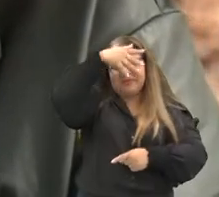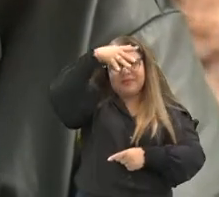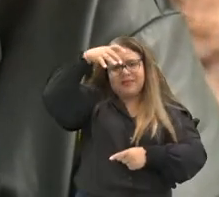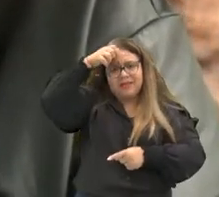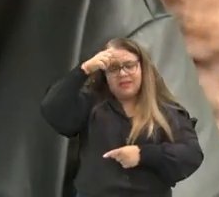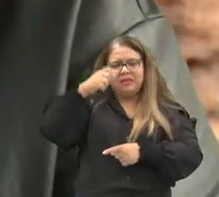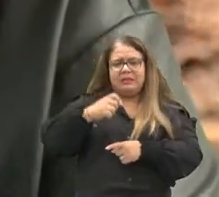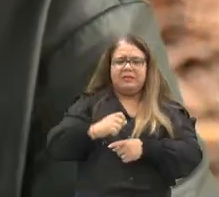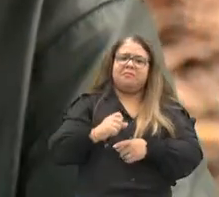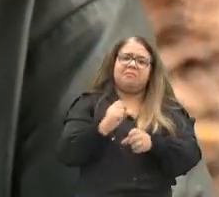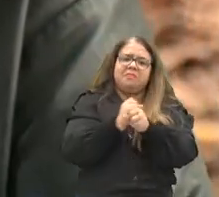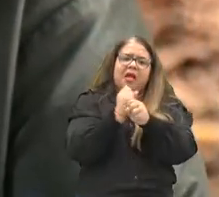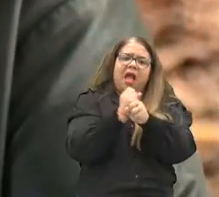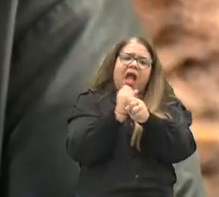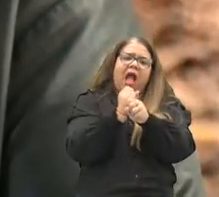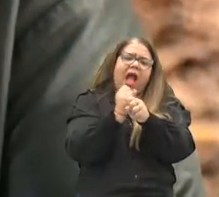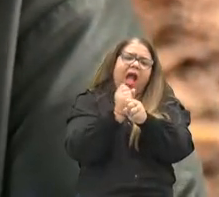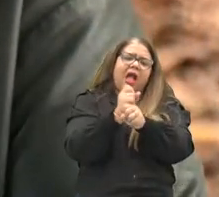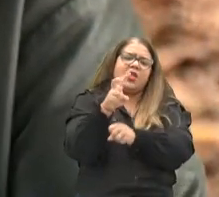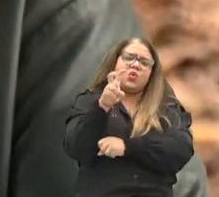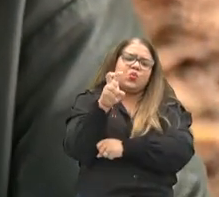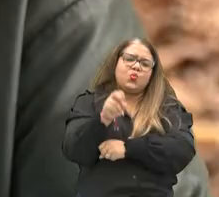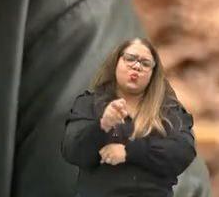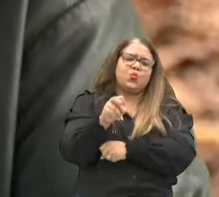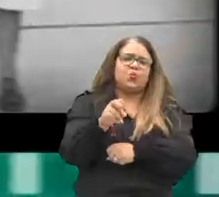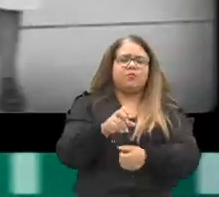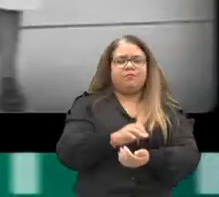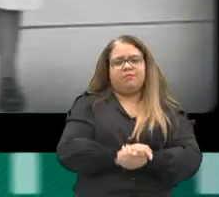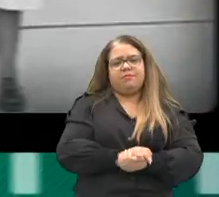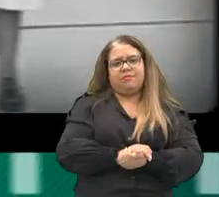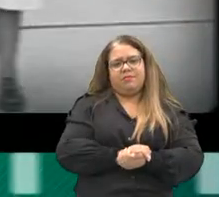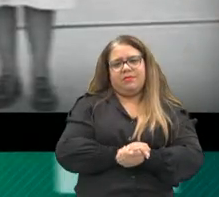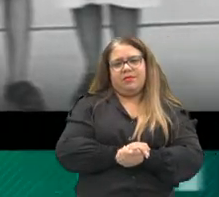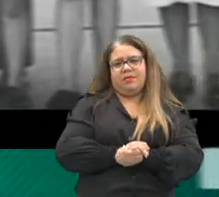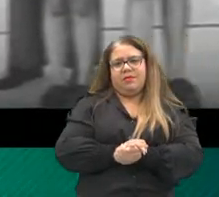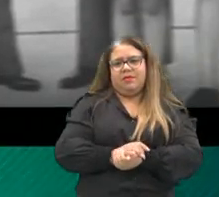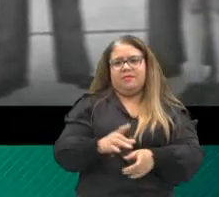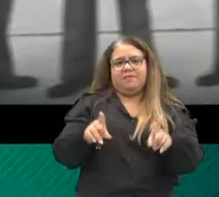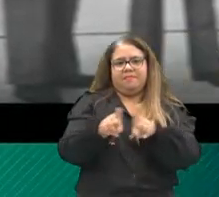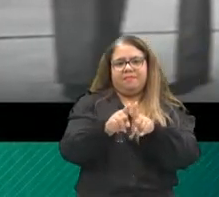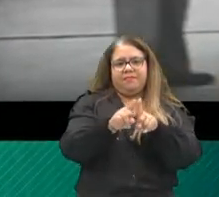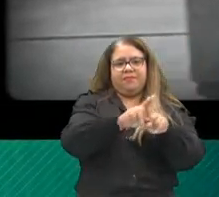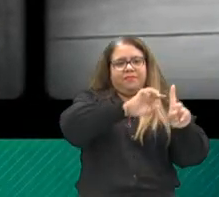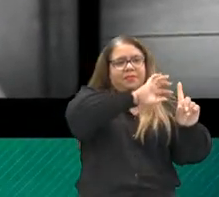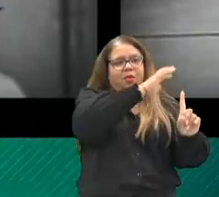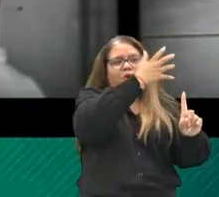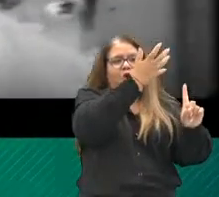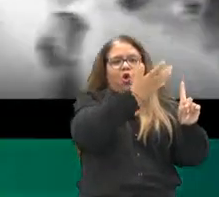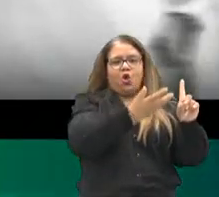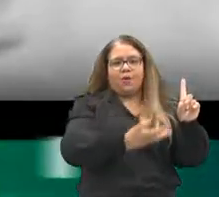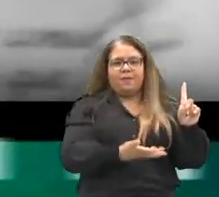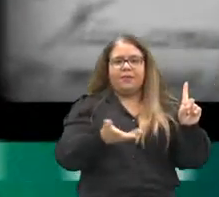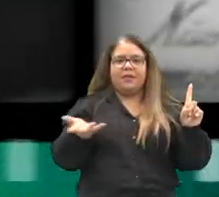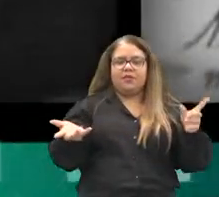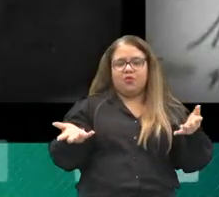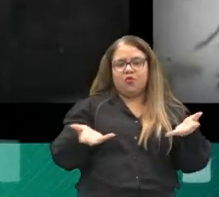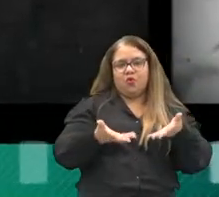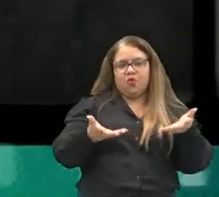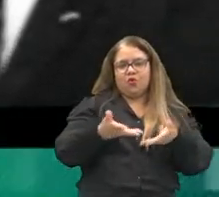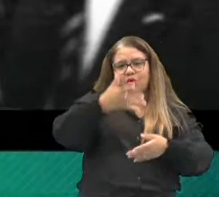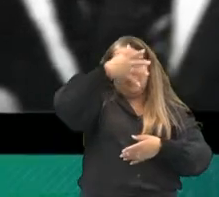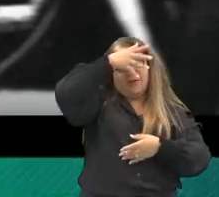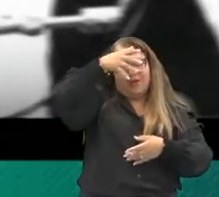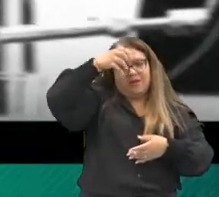últimos 50 anos da história de Mato Grosso. E a homenagem ao Mato Grossense ilustre é do